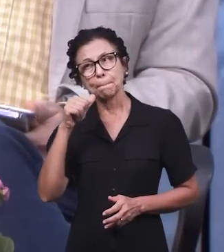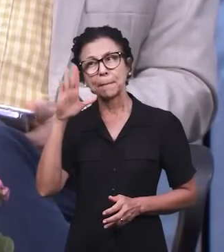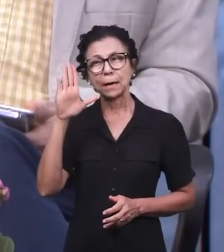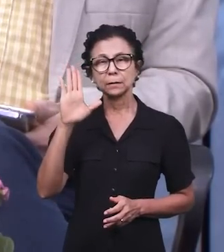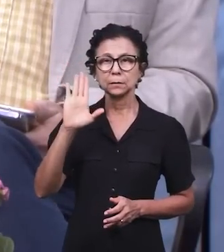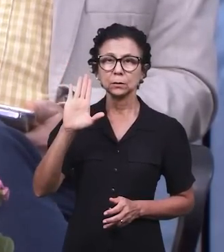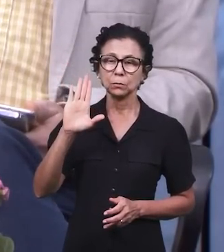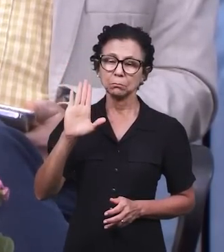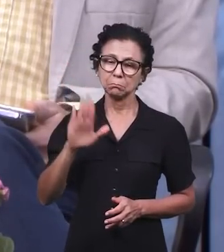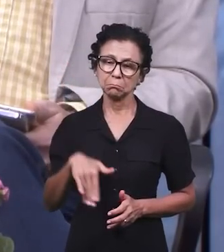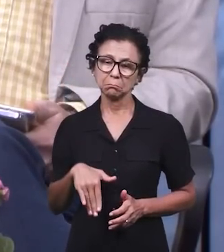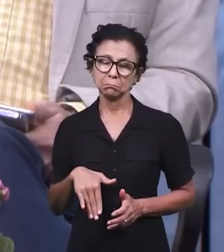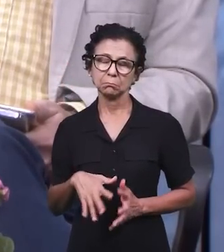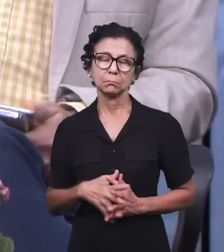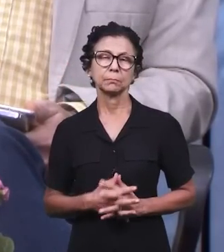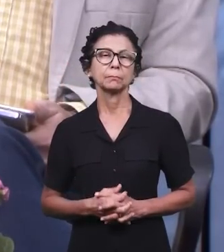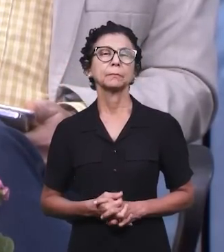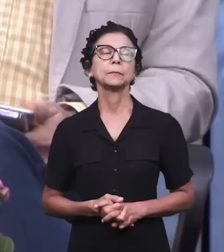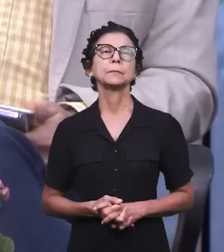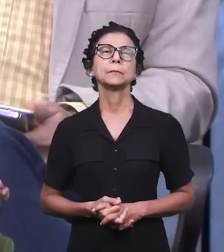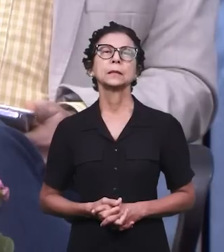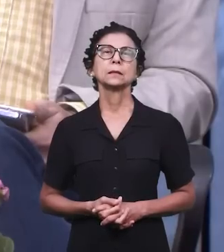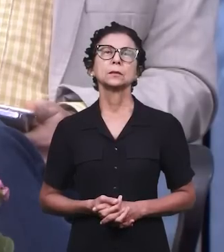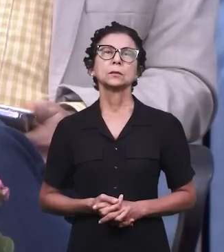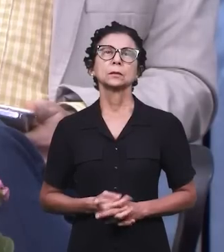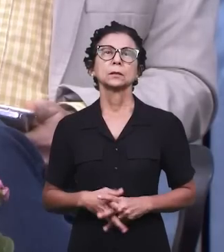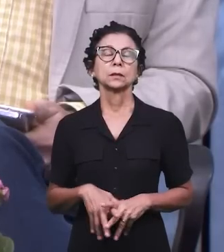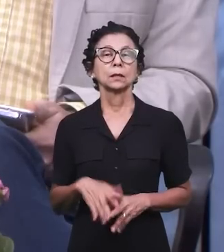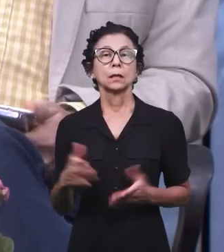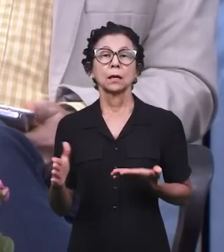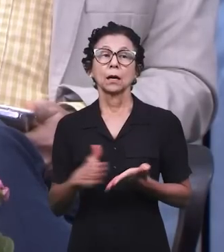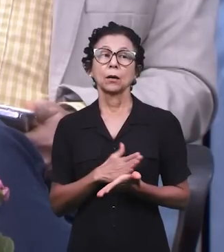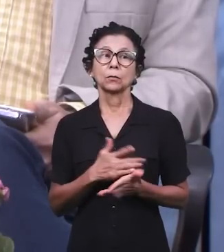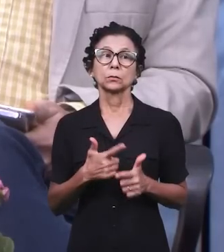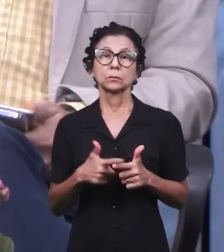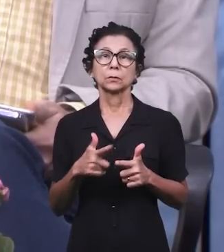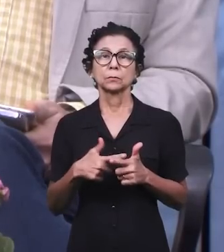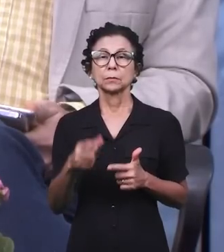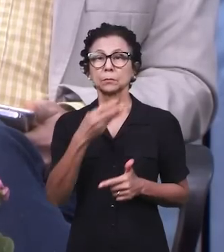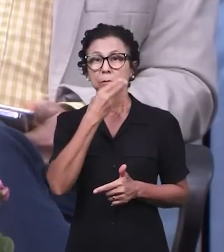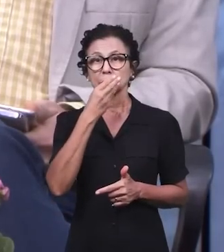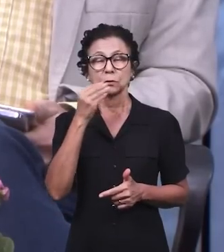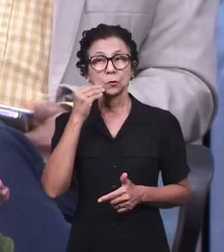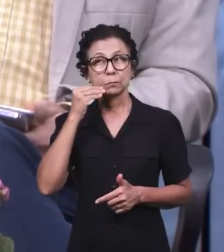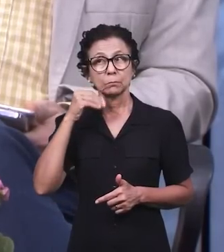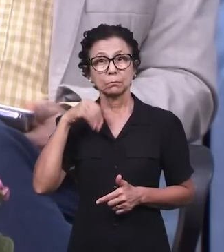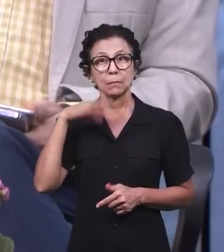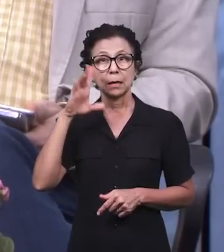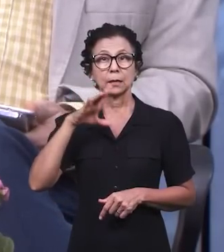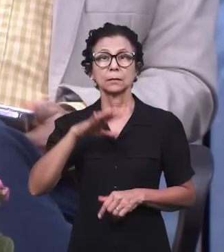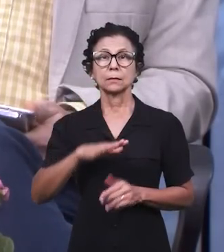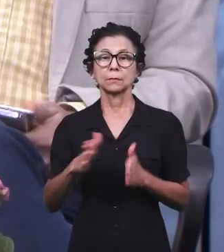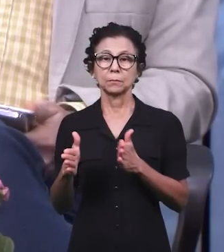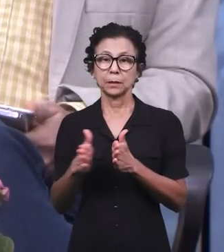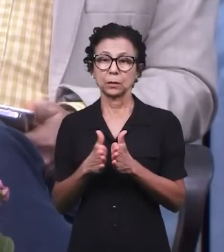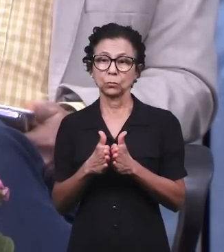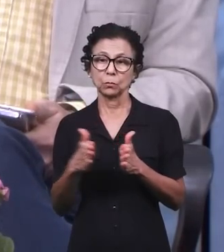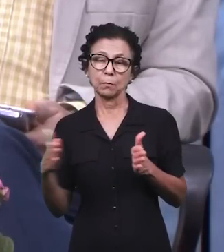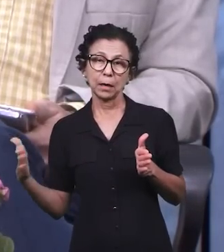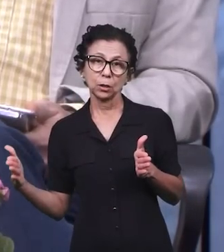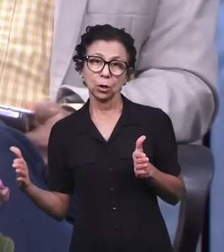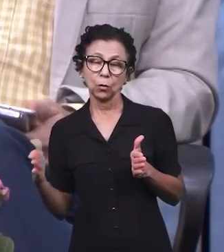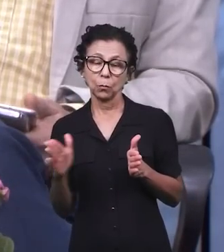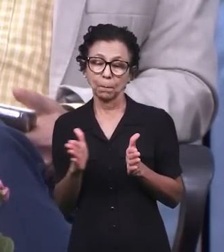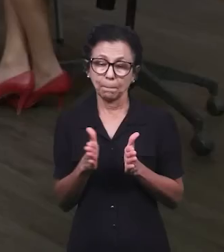que pedem mais e que precisa ir um pouco além. Mas a resposta também vem de forma poderosa,